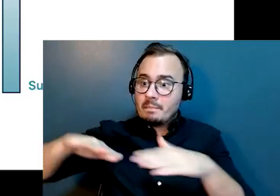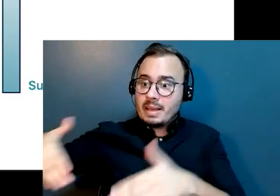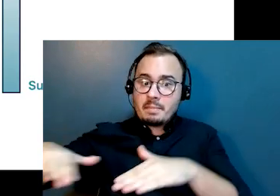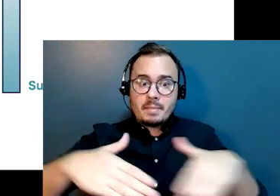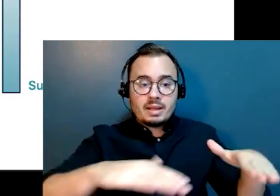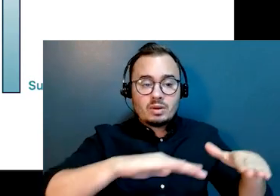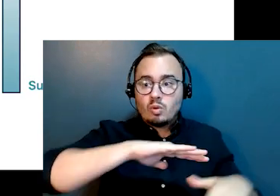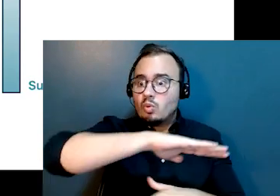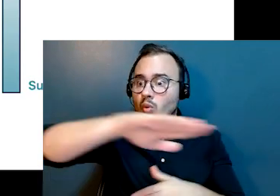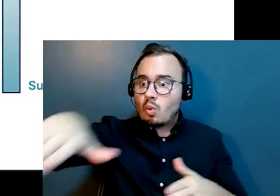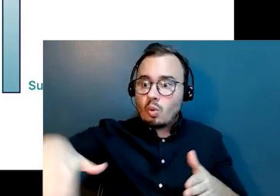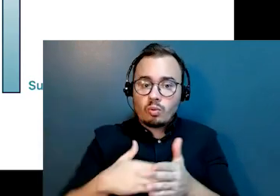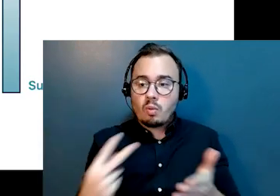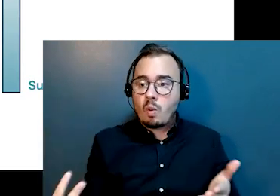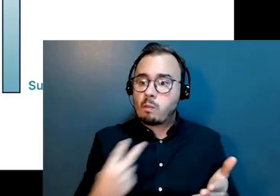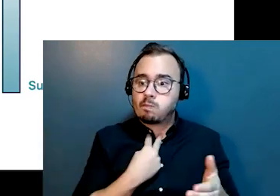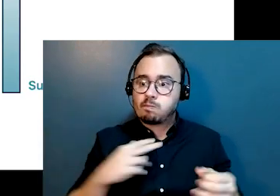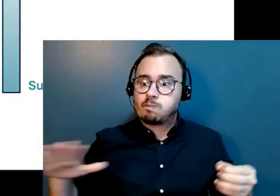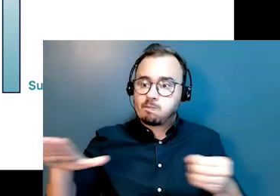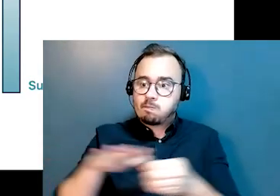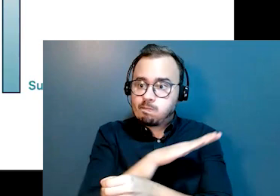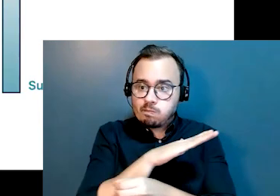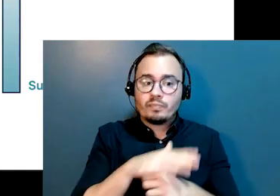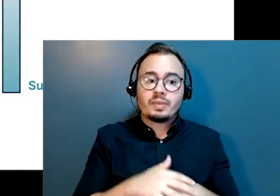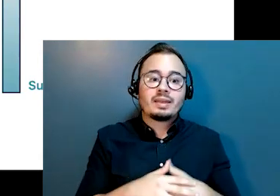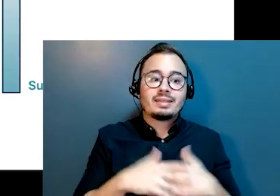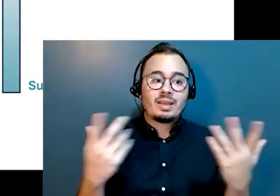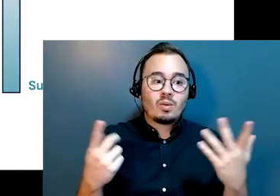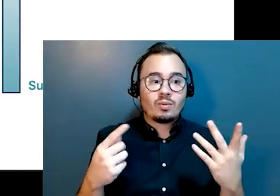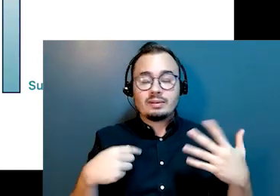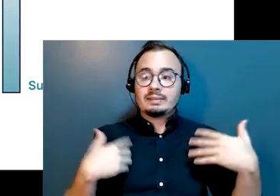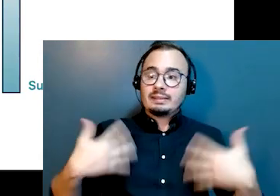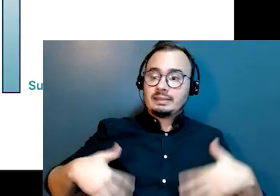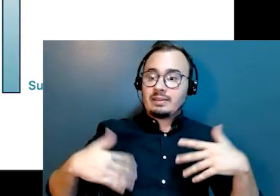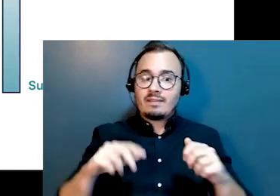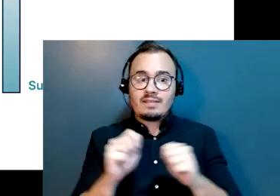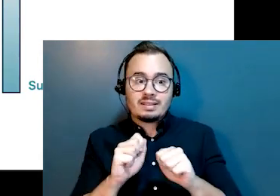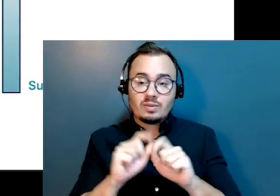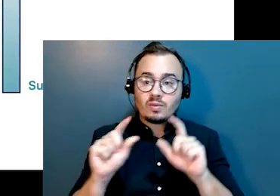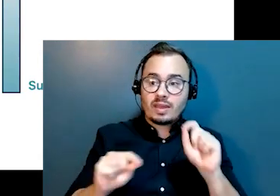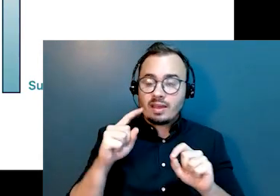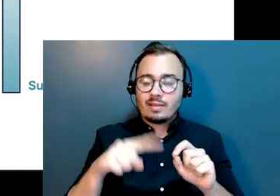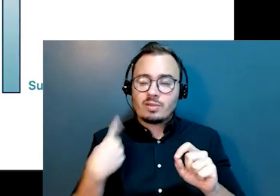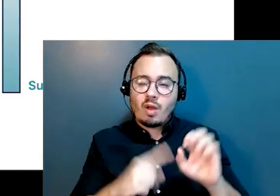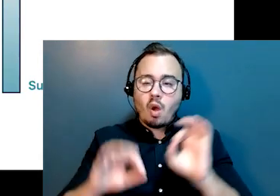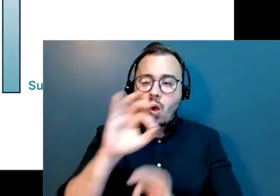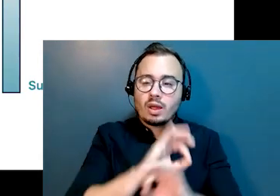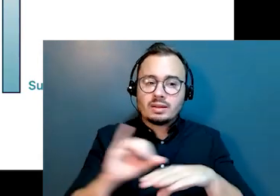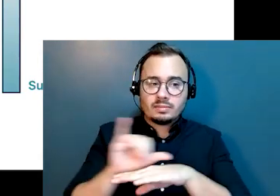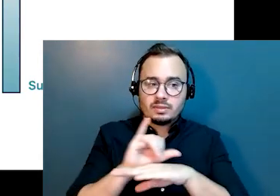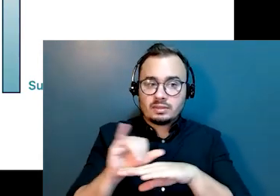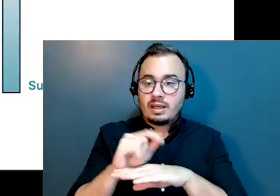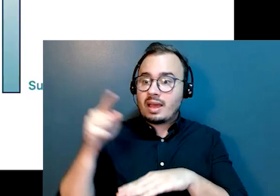o garçom nesse atendimento. E para isso, o meu primo saiu da churrasqueira, que era onde ele estava, e foi ajudar